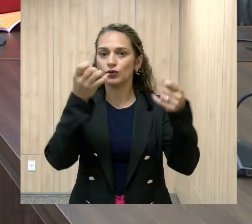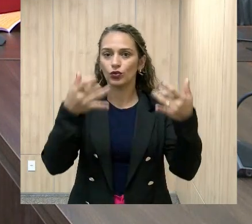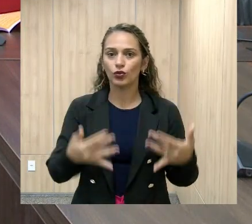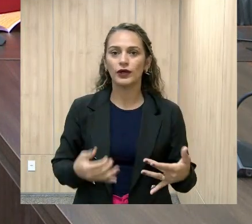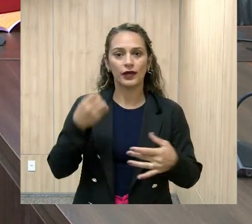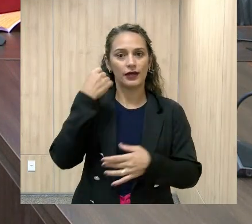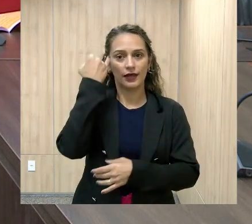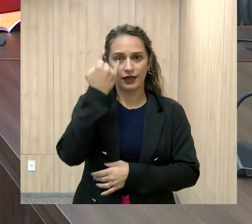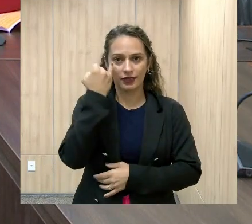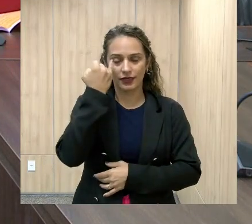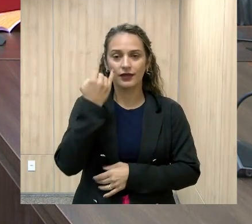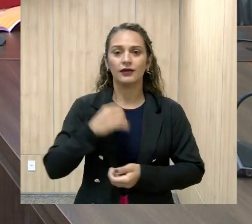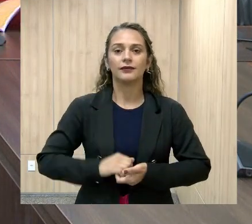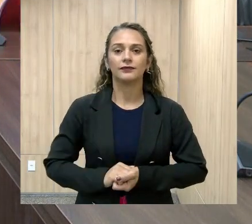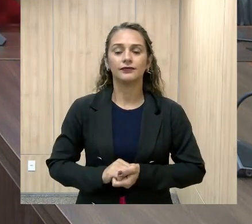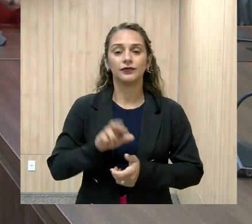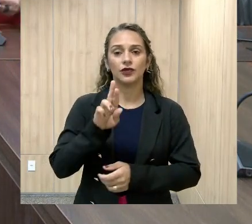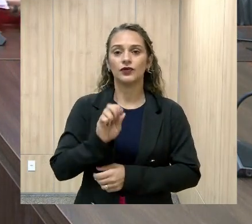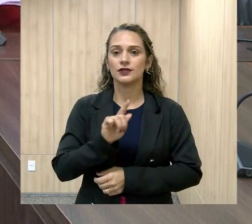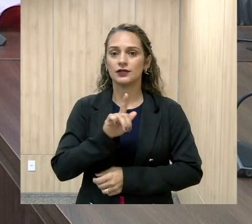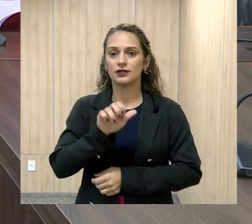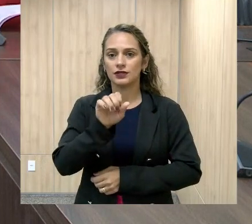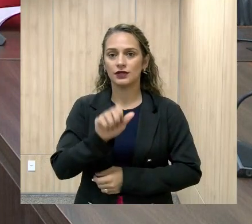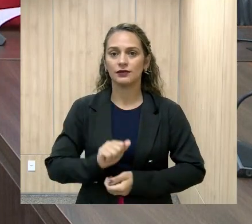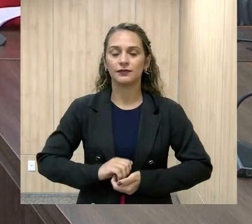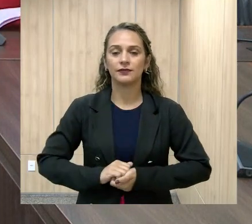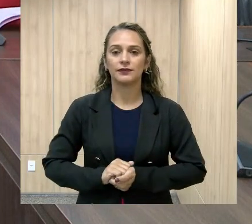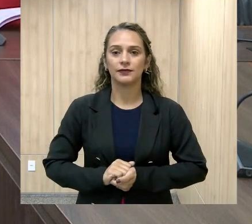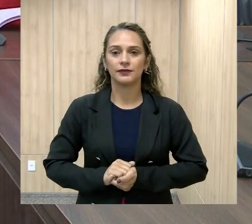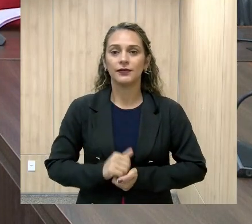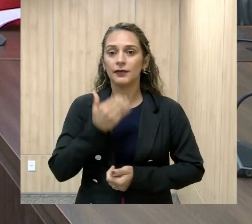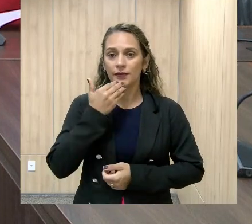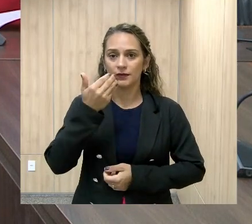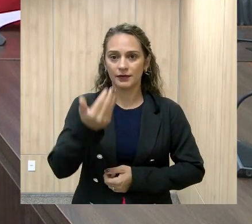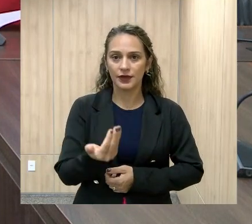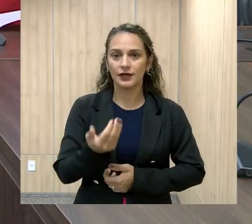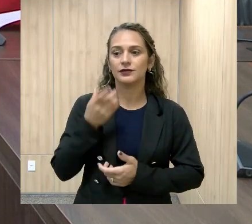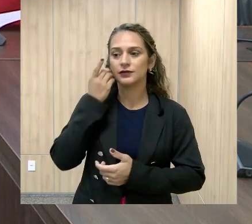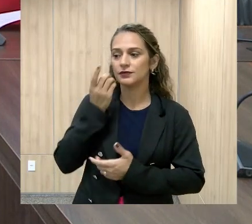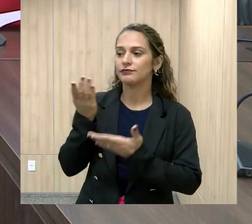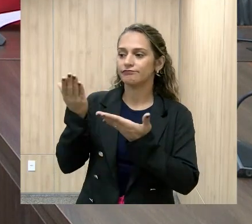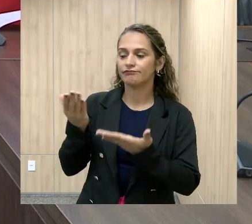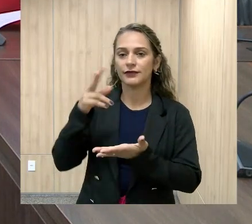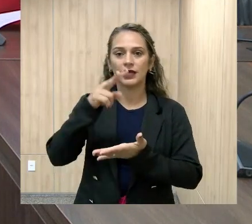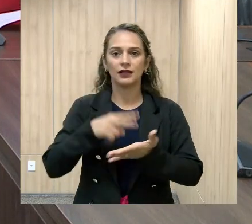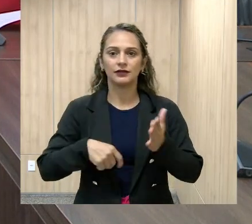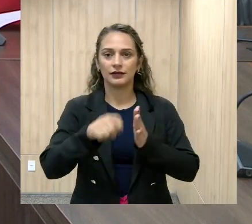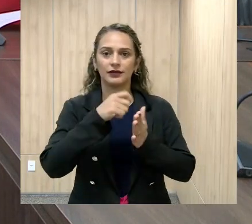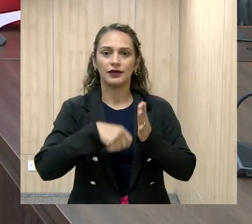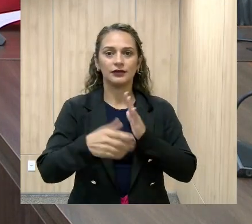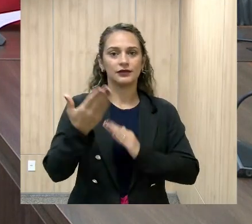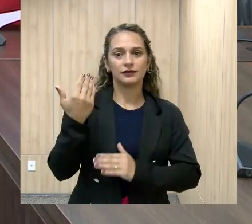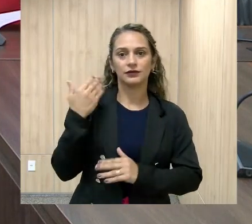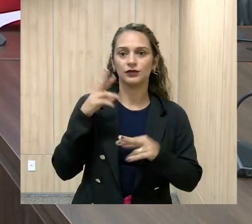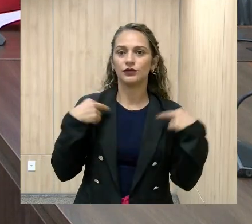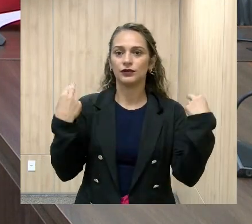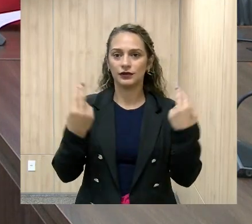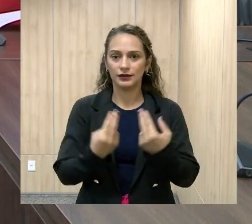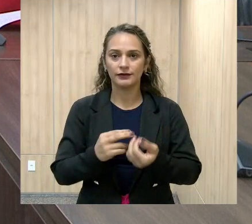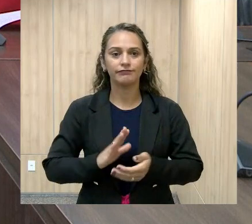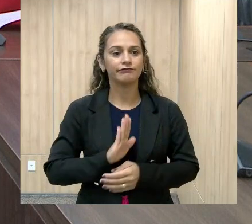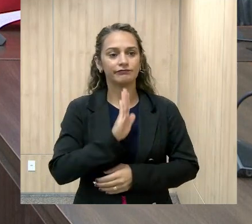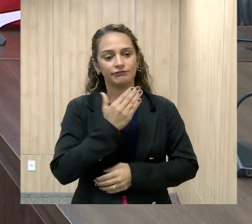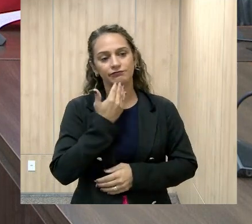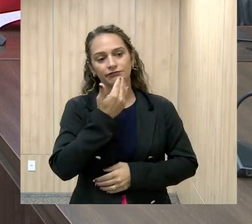justificada deputada ia das chaves Rosângela Dona Dom solicita o senhor Deputado a leitura da ata